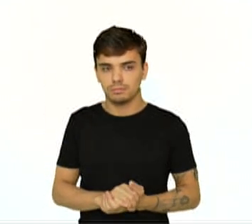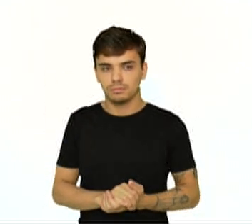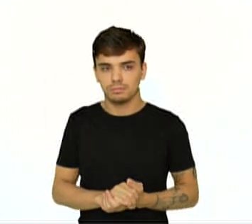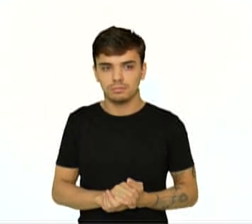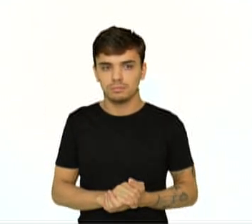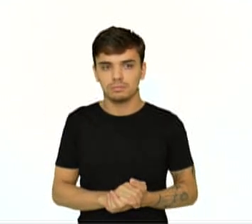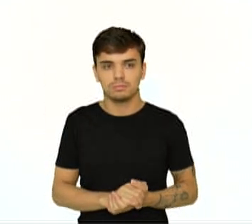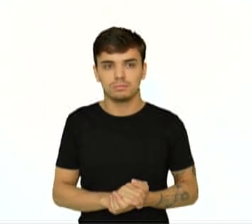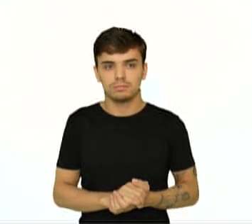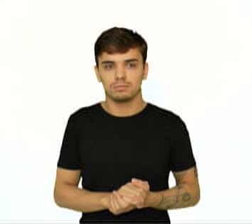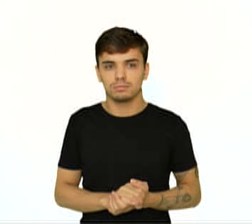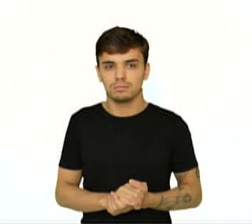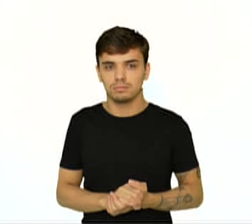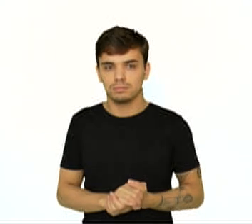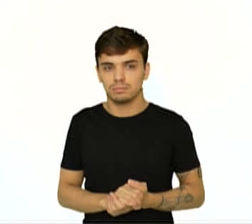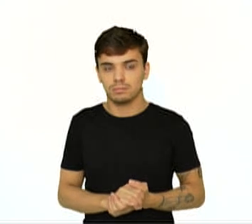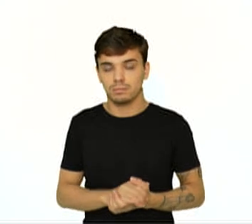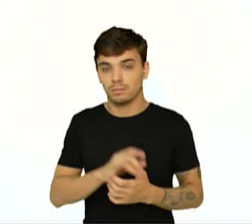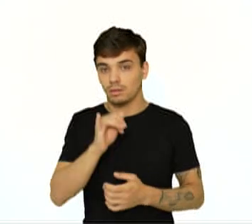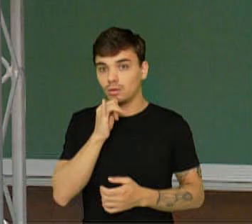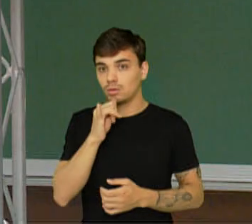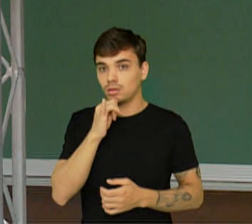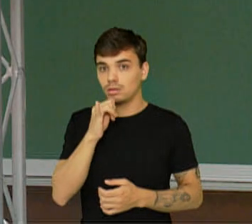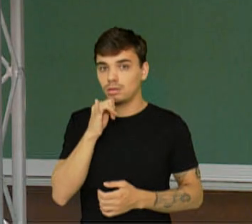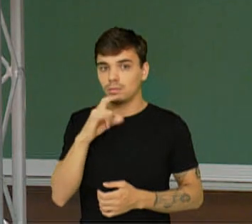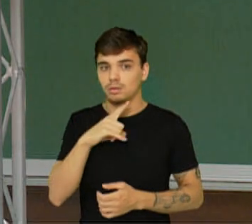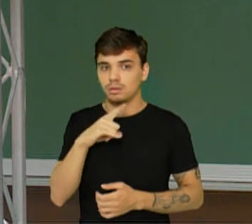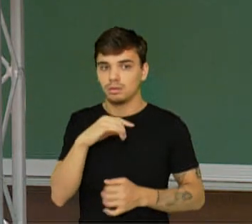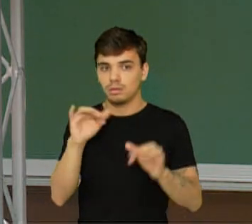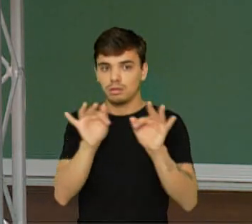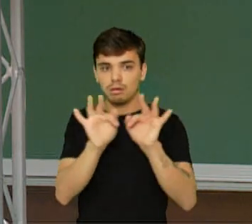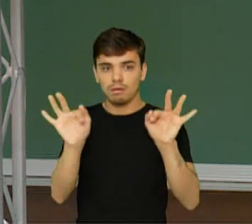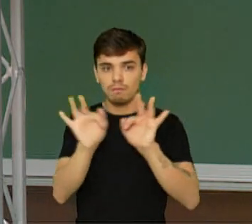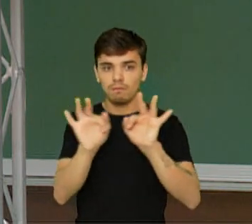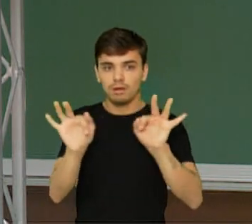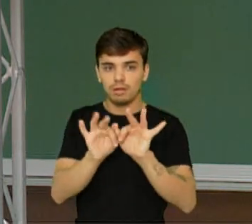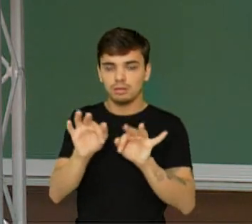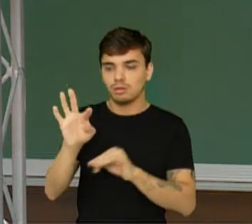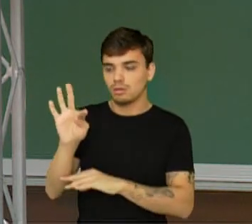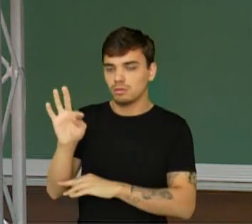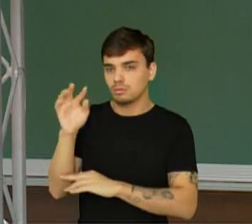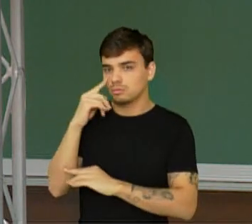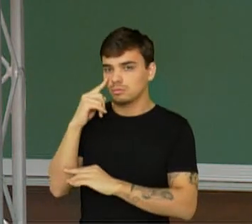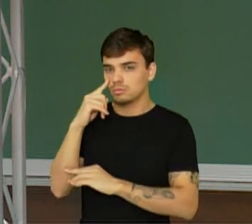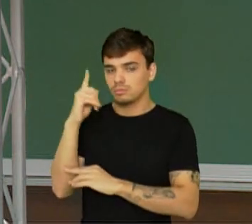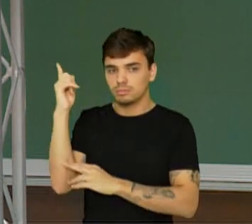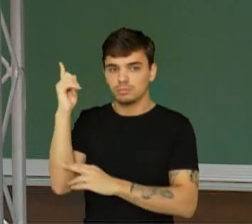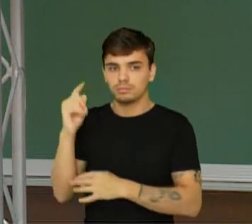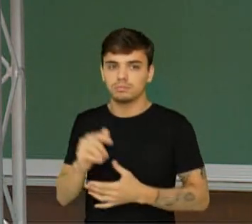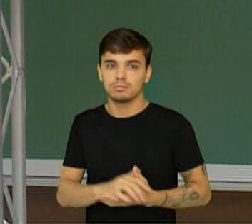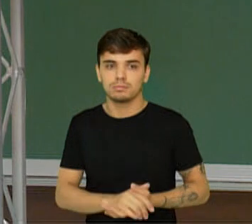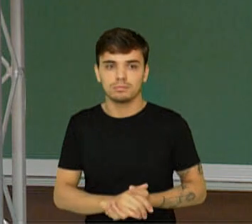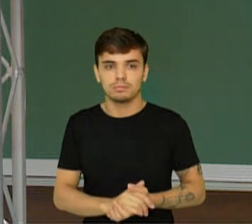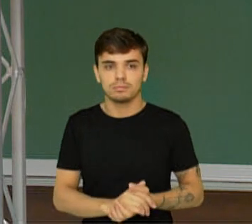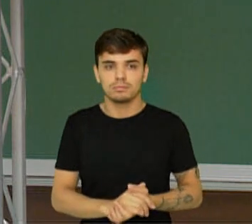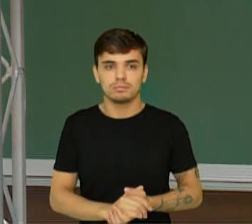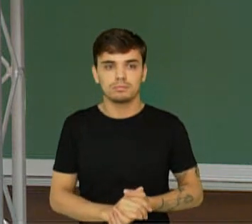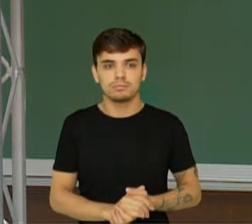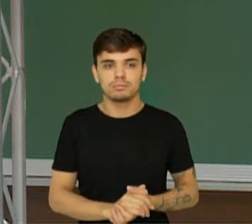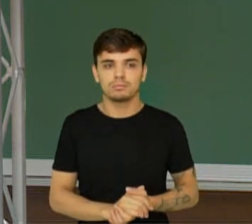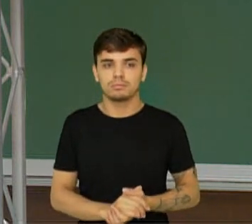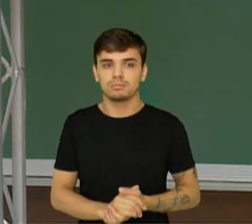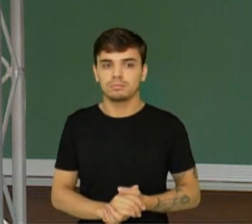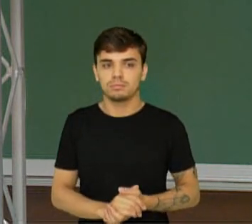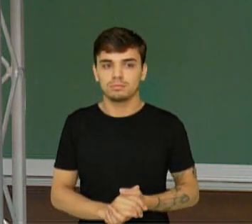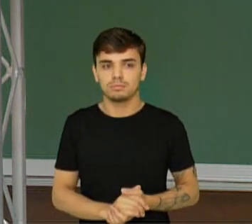regular. Exemplo, temos aí como exemplo a frase te doy esta flor. Então, como eu já